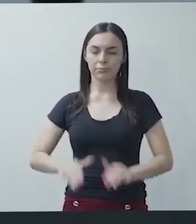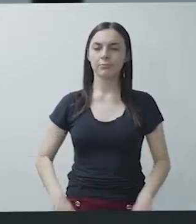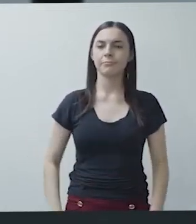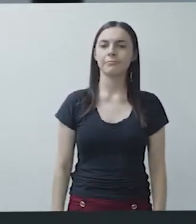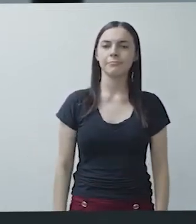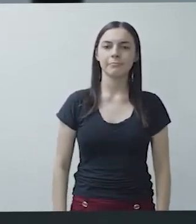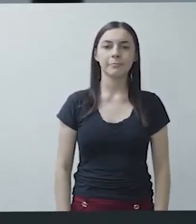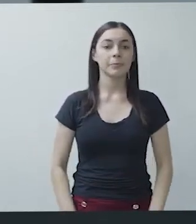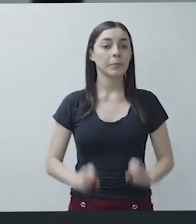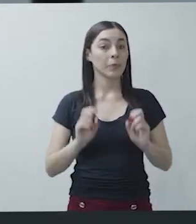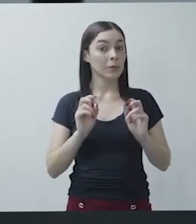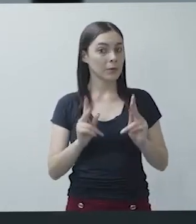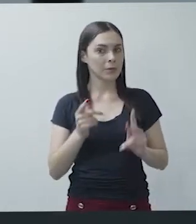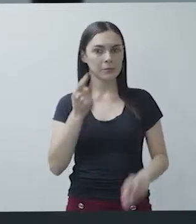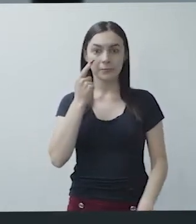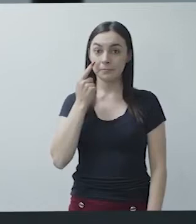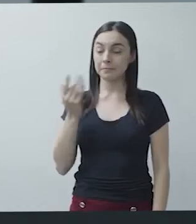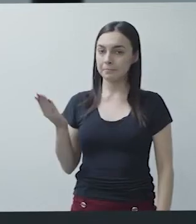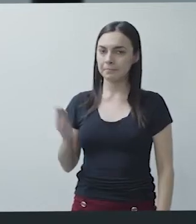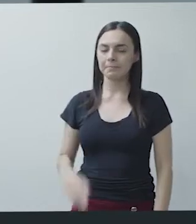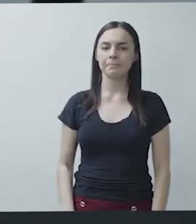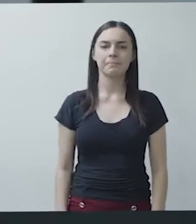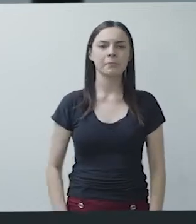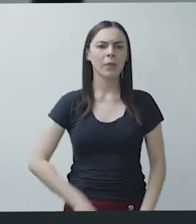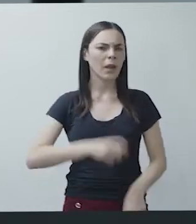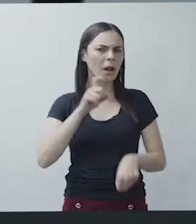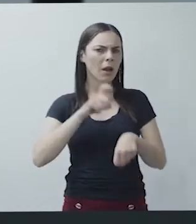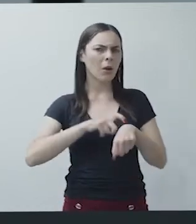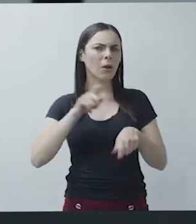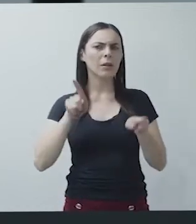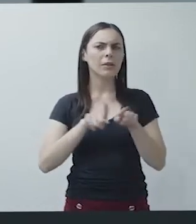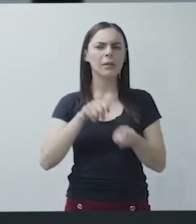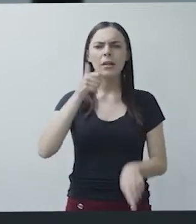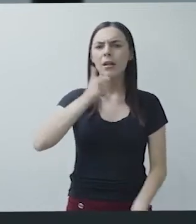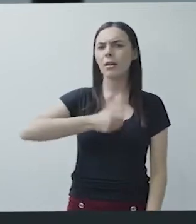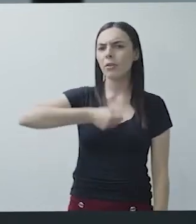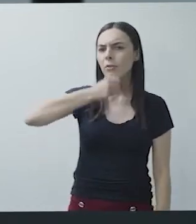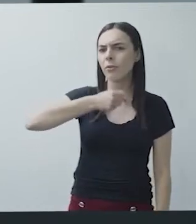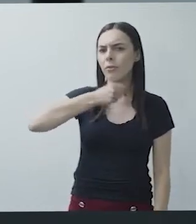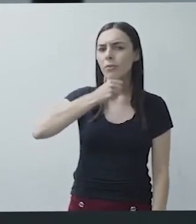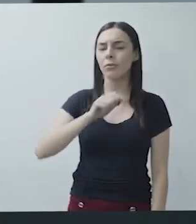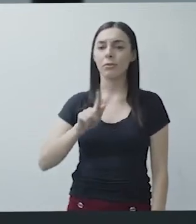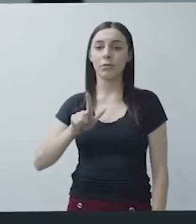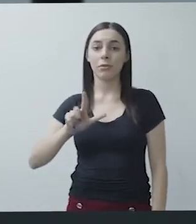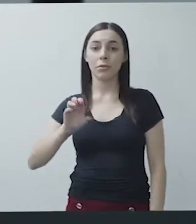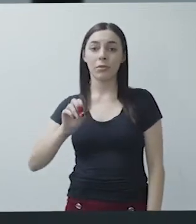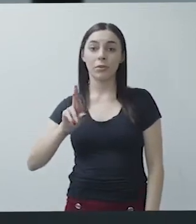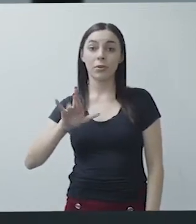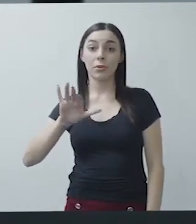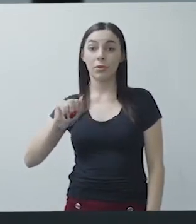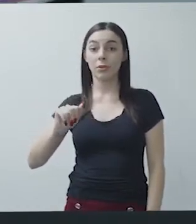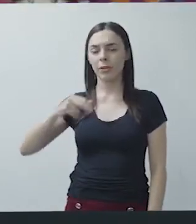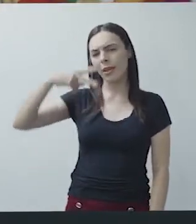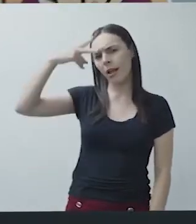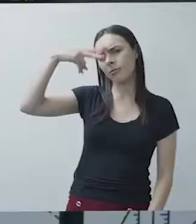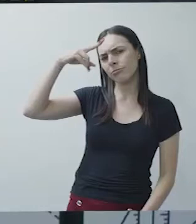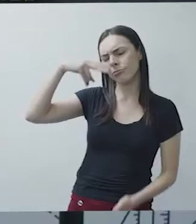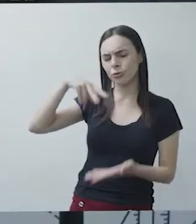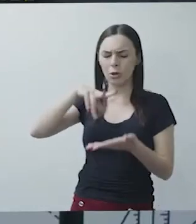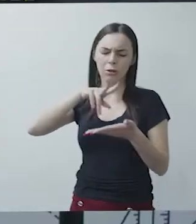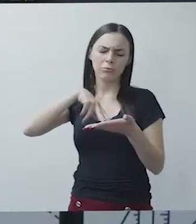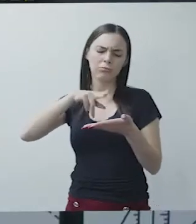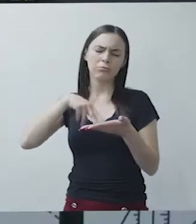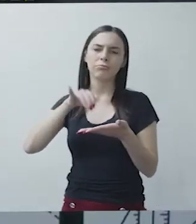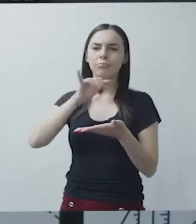Muito bem, olha lá. E também é hora da vovó Glória contar histórias. Olha